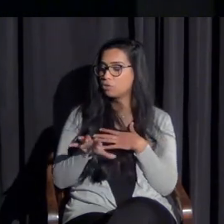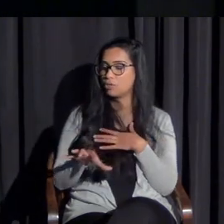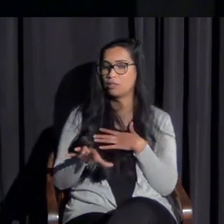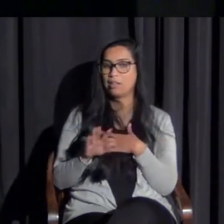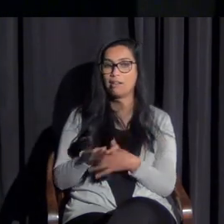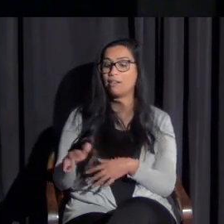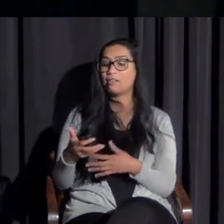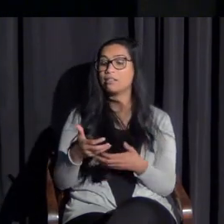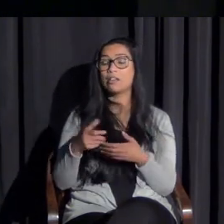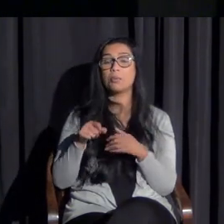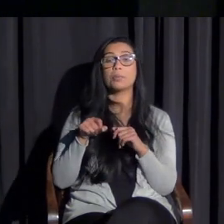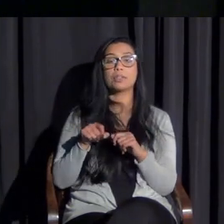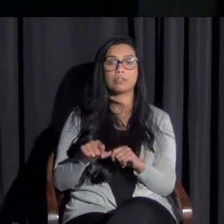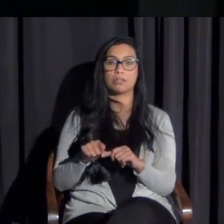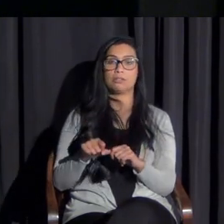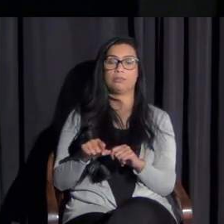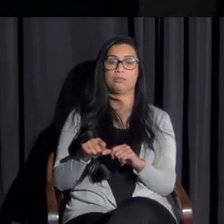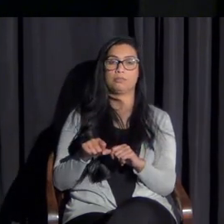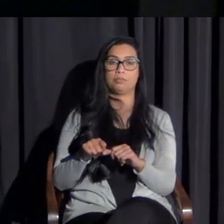Não só...